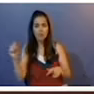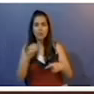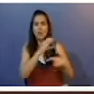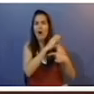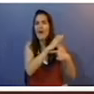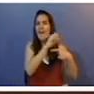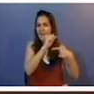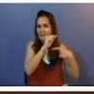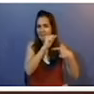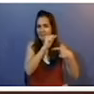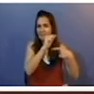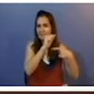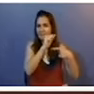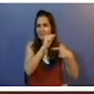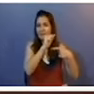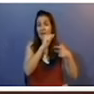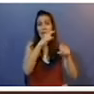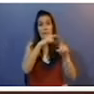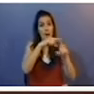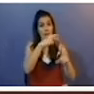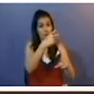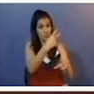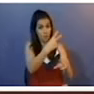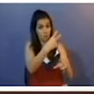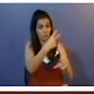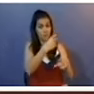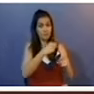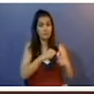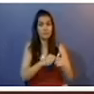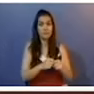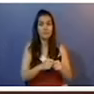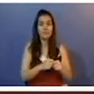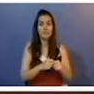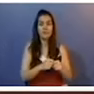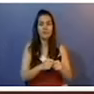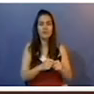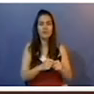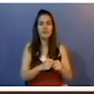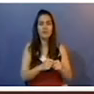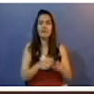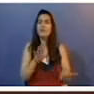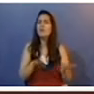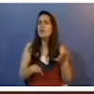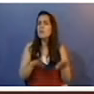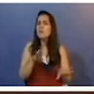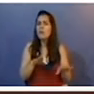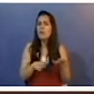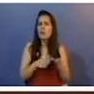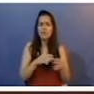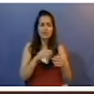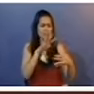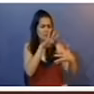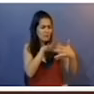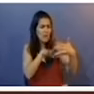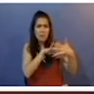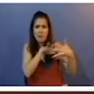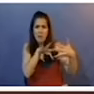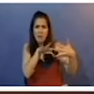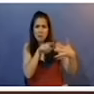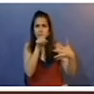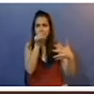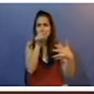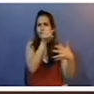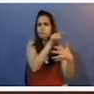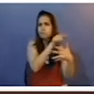da família 2A, por isso a carga dele é mais 2. Dependendo da posição, não sei se vocês lembram,